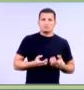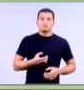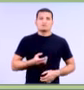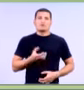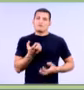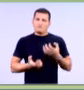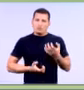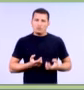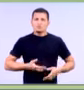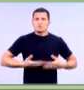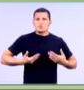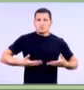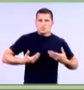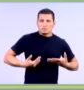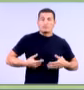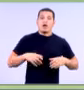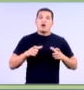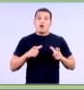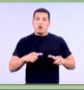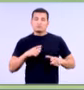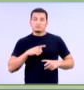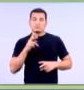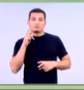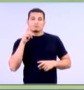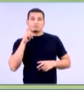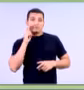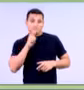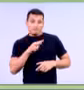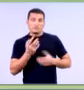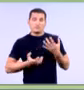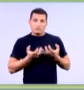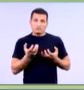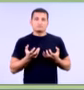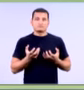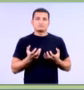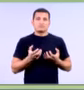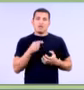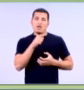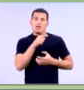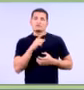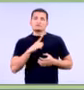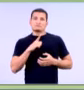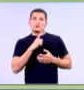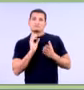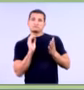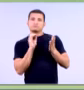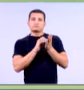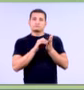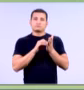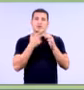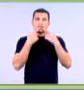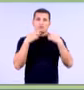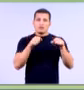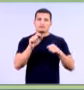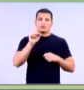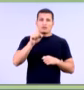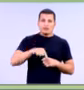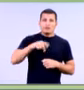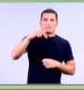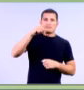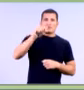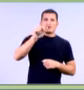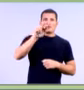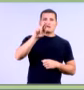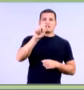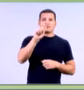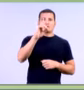a gente vê. Entretanto, ele emprega uma figura de linguagem muito utilizada em poemas, que é o paradoxo, a